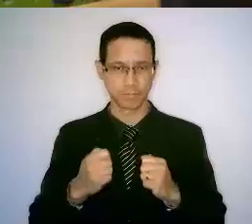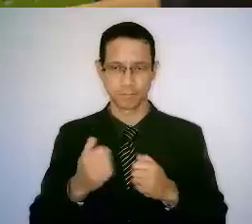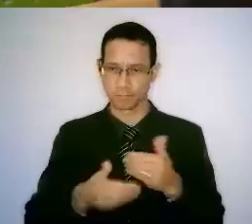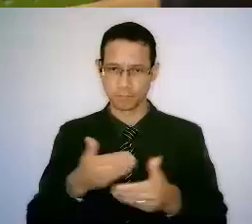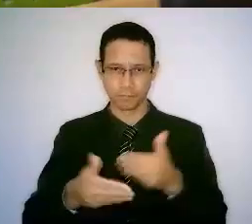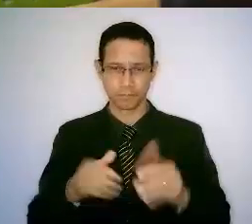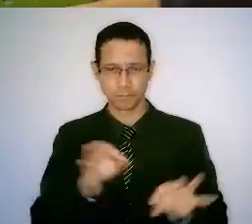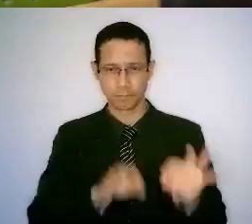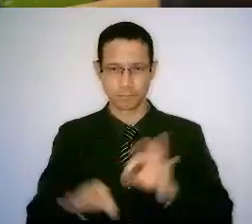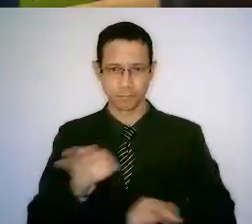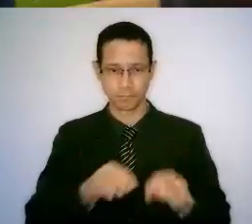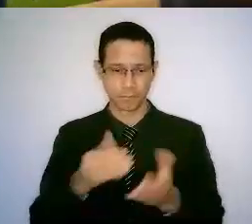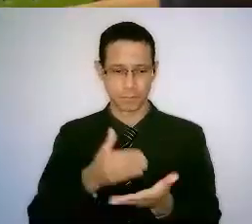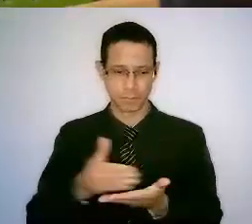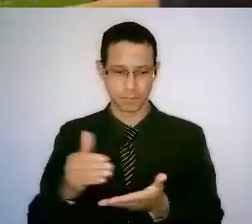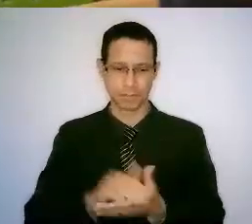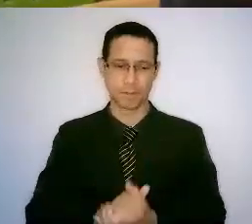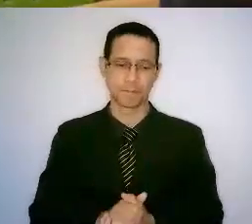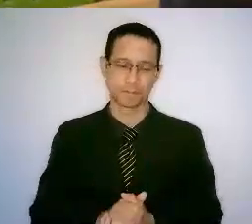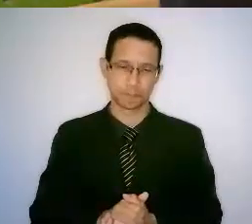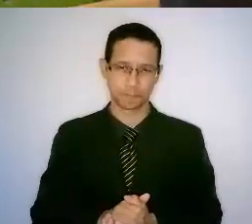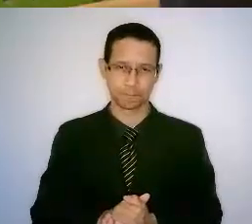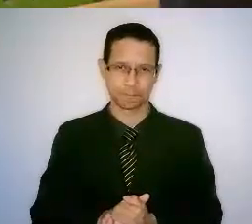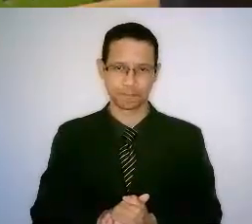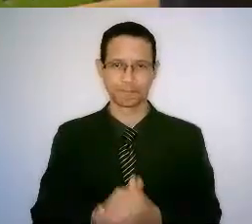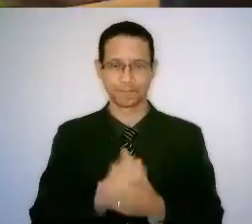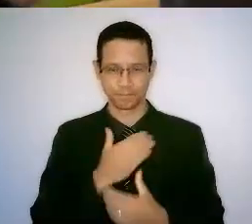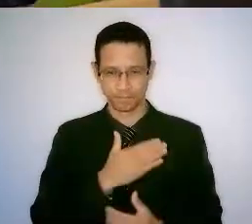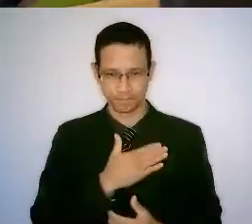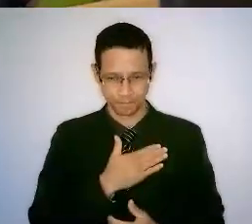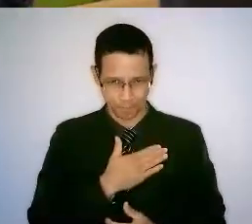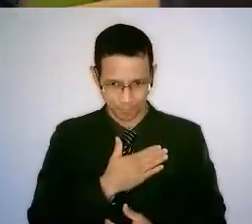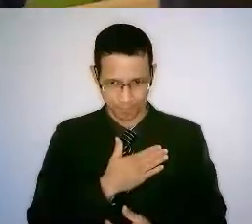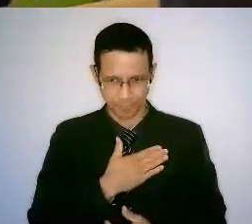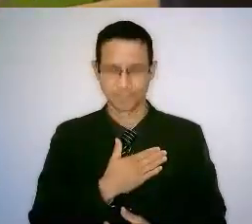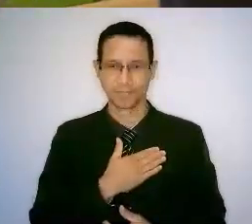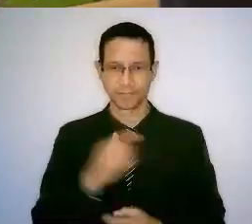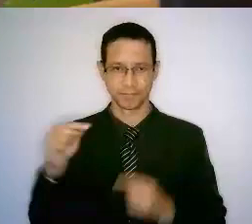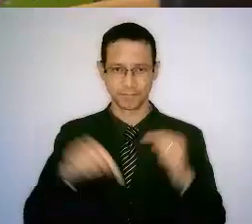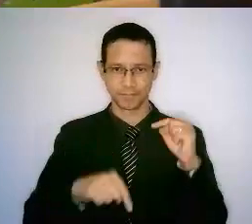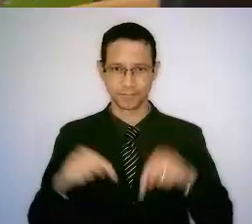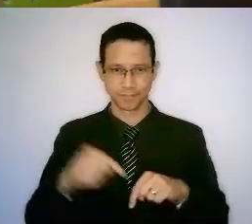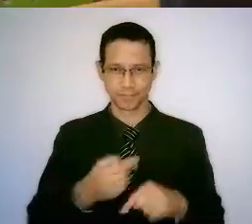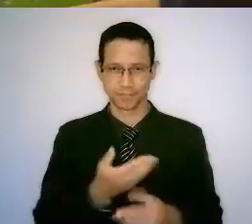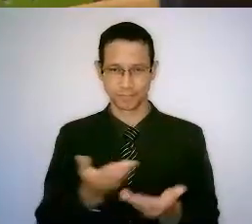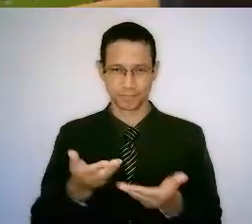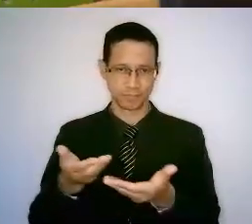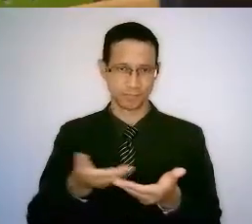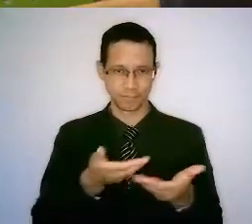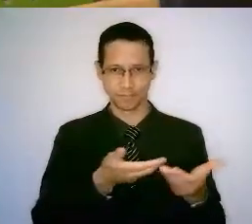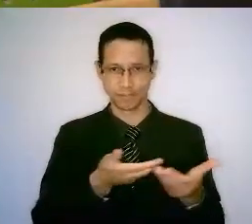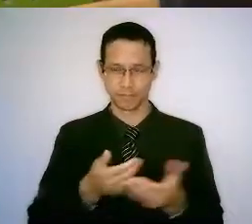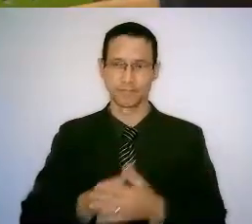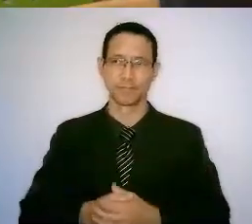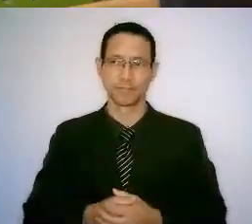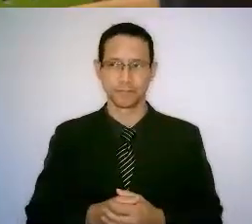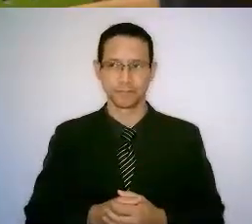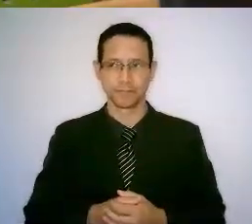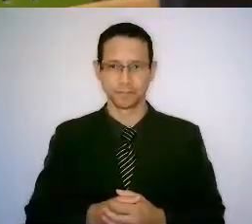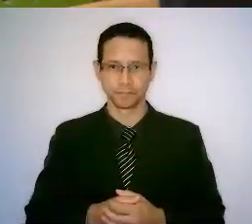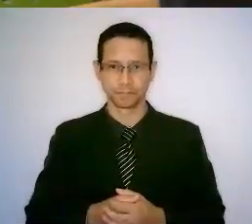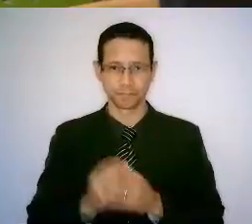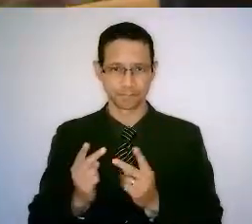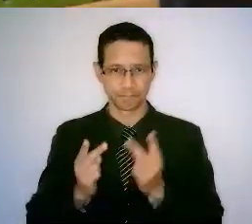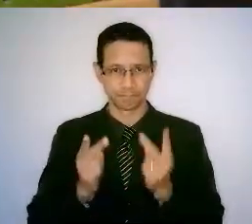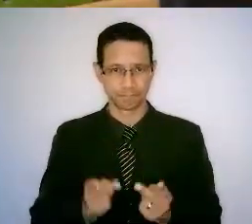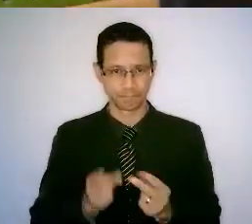que ora se inicia. Dizemos que é um prazer enorme recebê-los aqui e essas visitas são